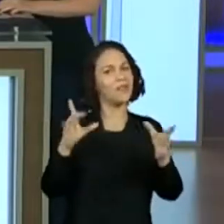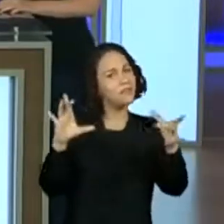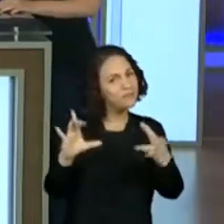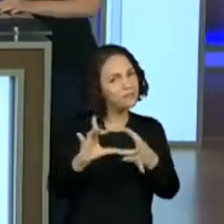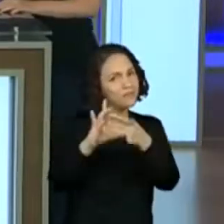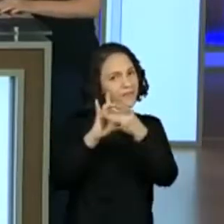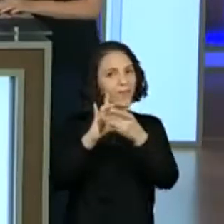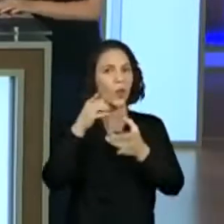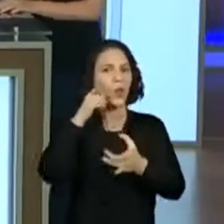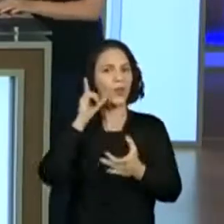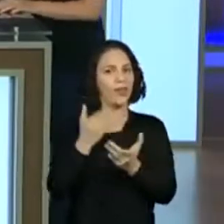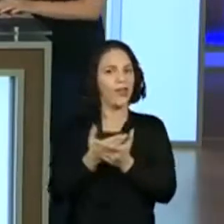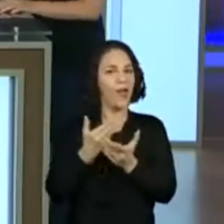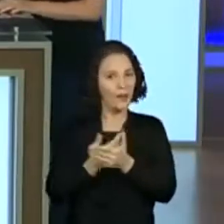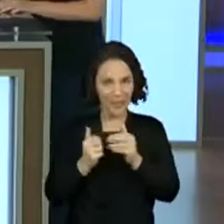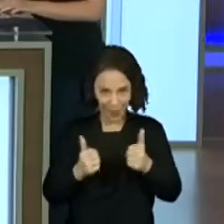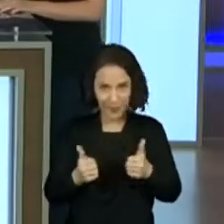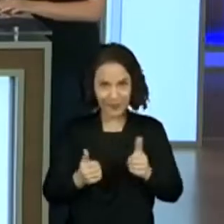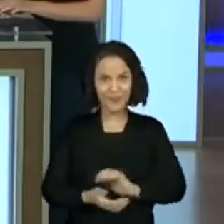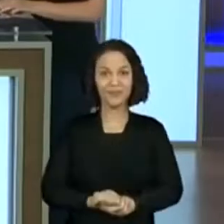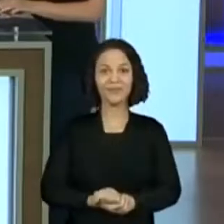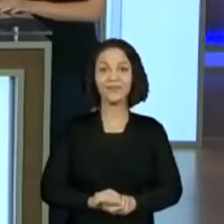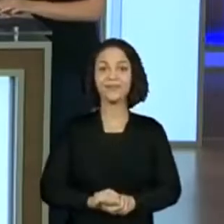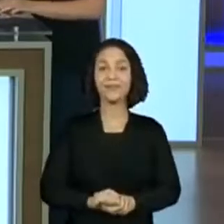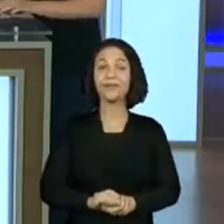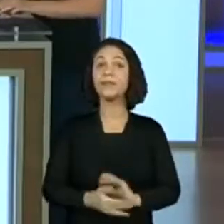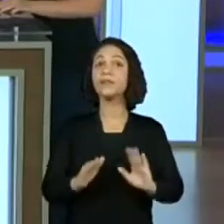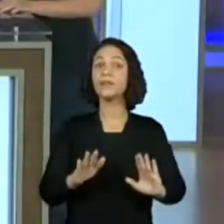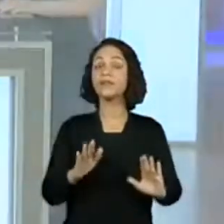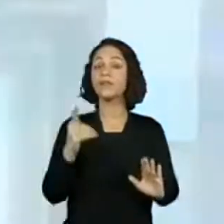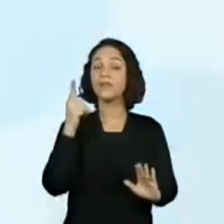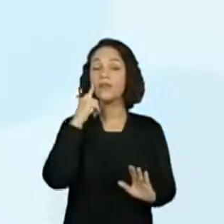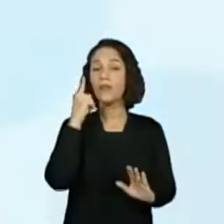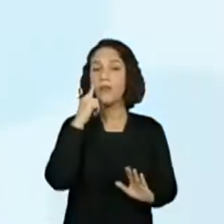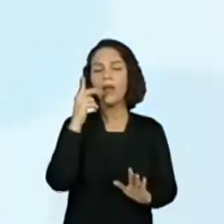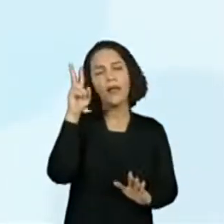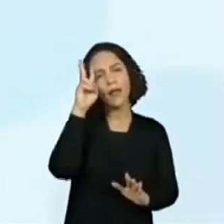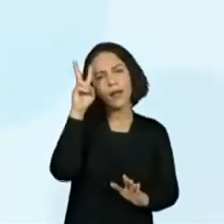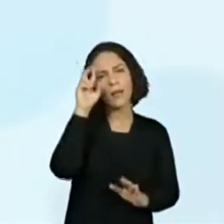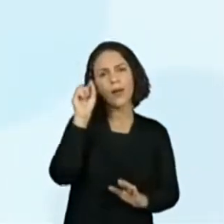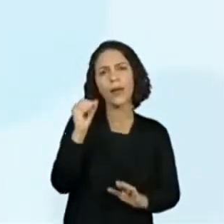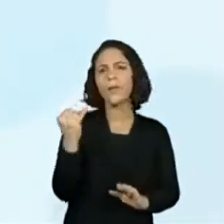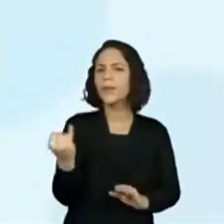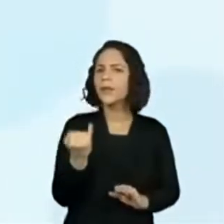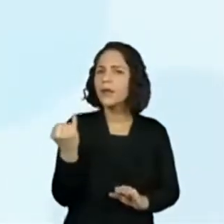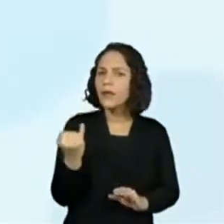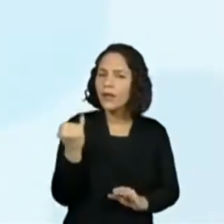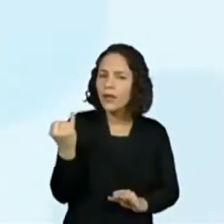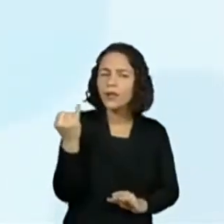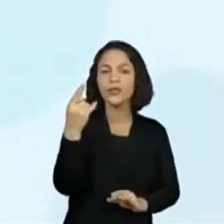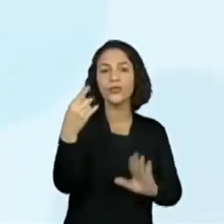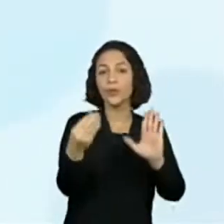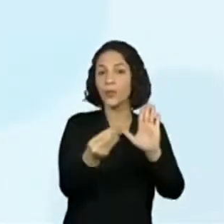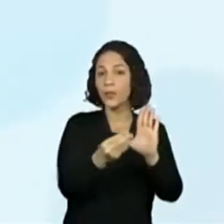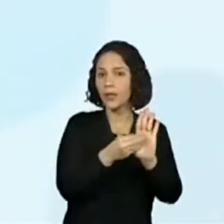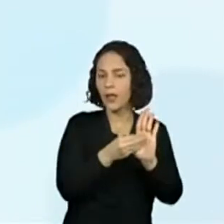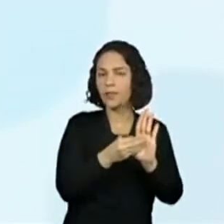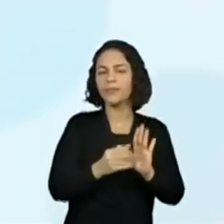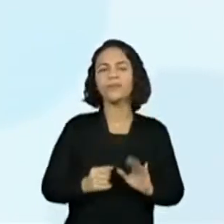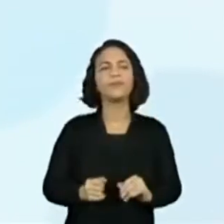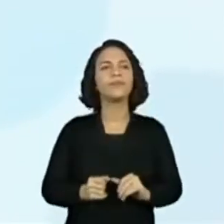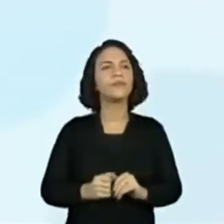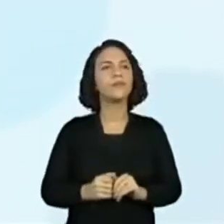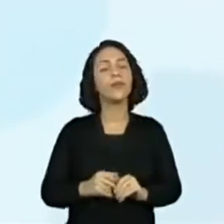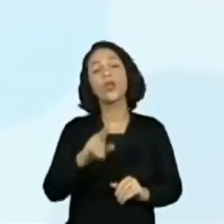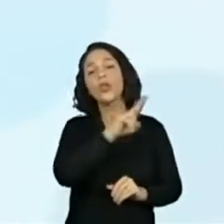durante a aula, não é? Isso mesmo. Vamos lá. Lembrando que é super importante colocar, não é?